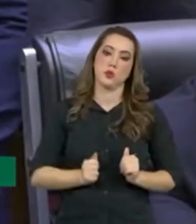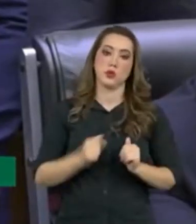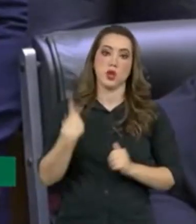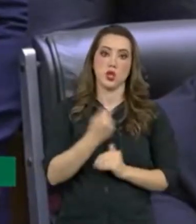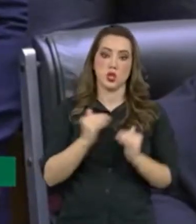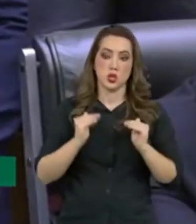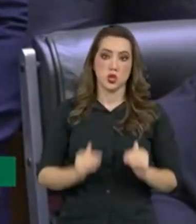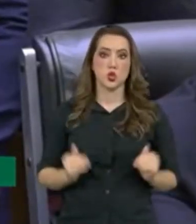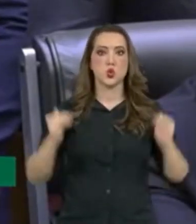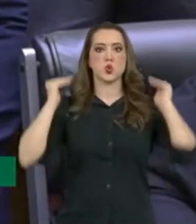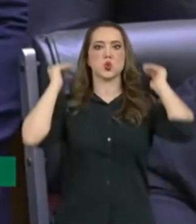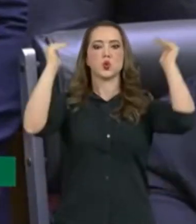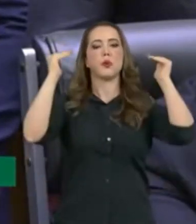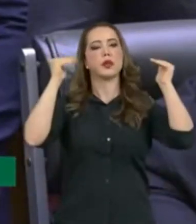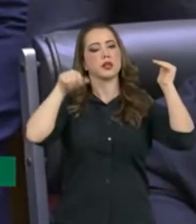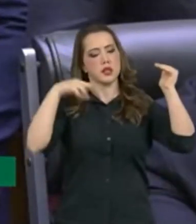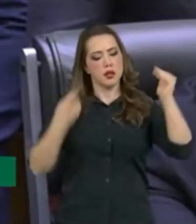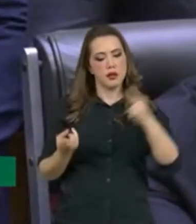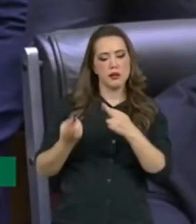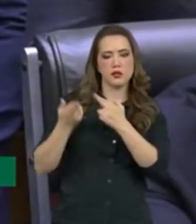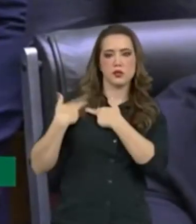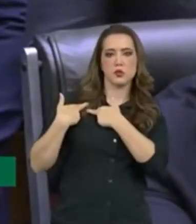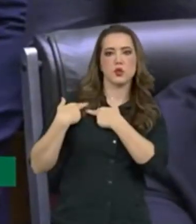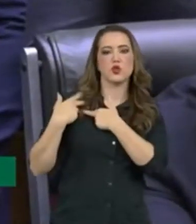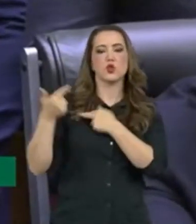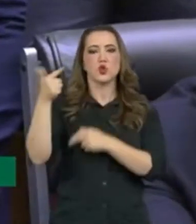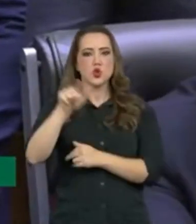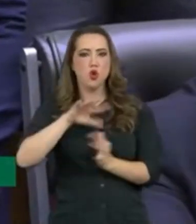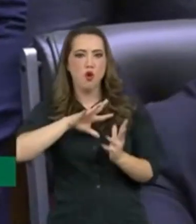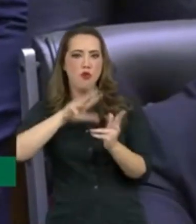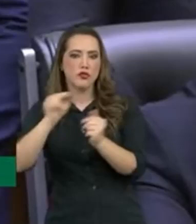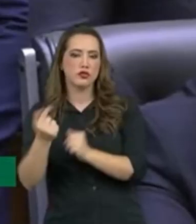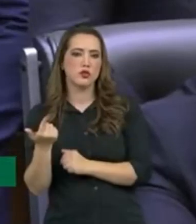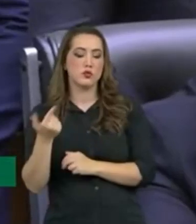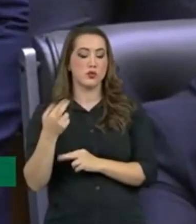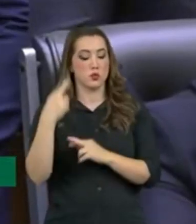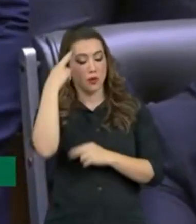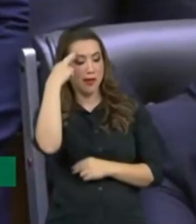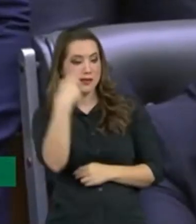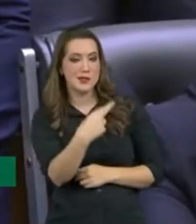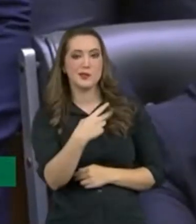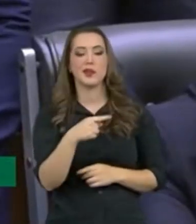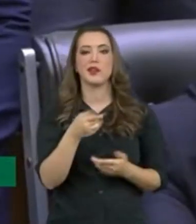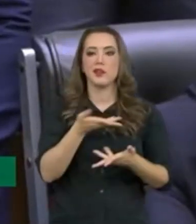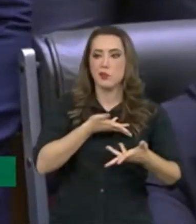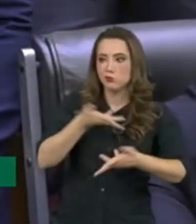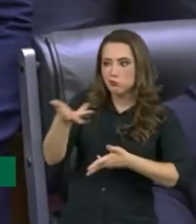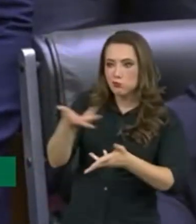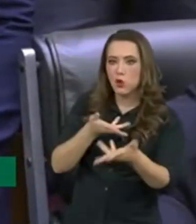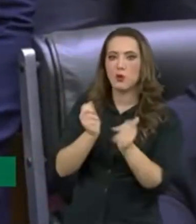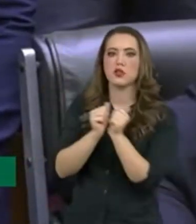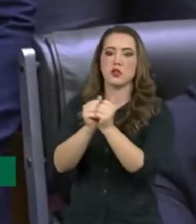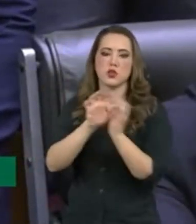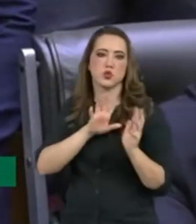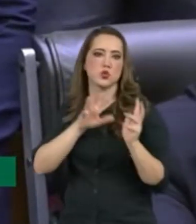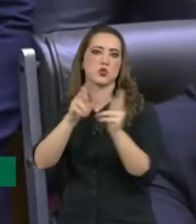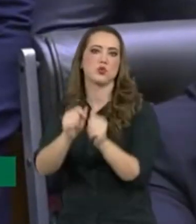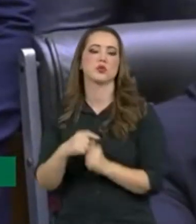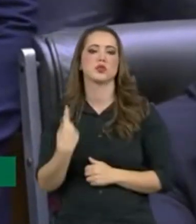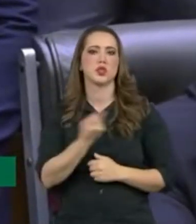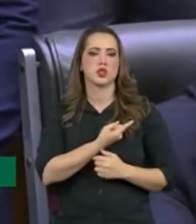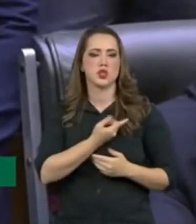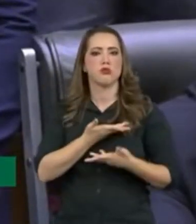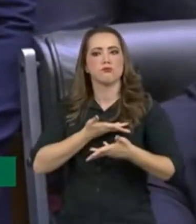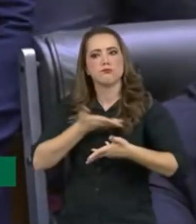e responsabilidade, seremos respeitados para compartilhar essa grandeza com a humanidade,